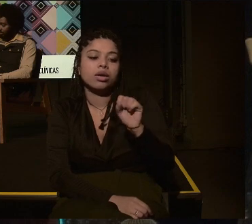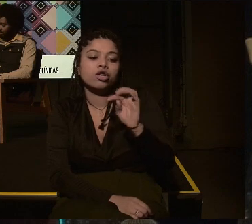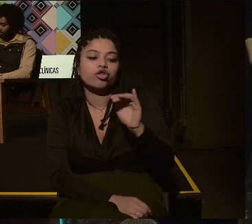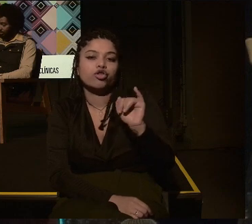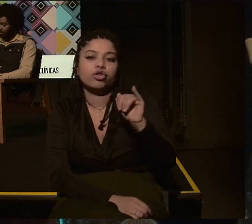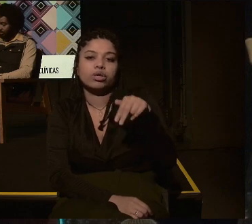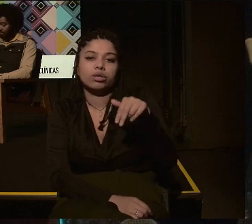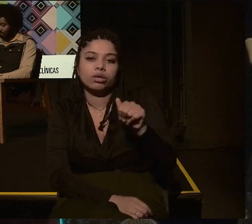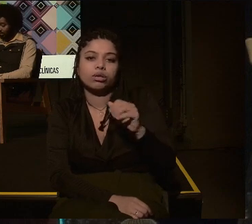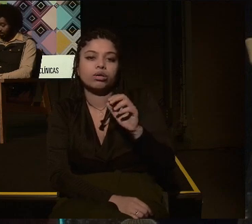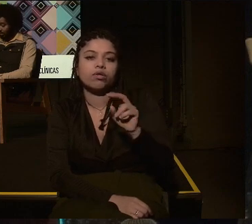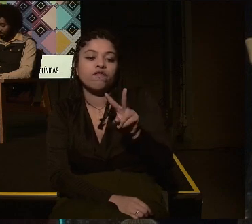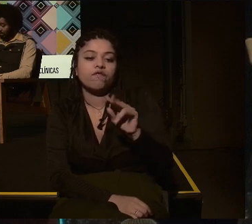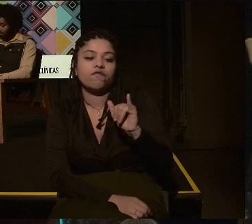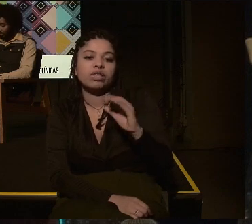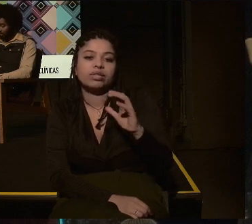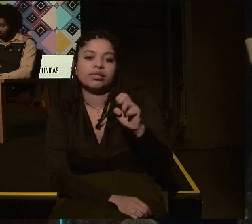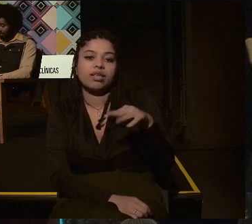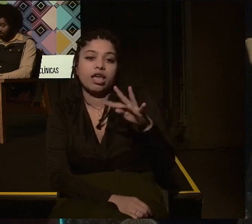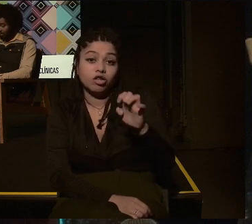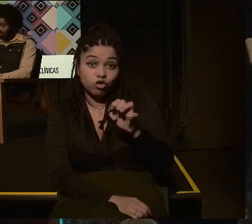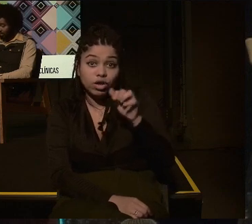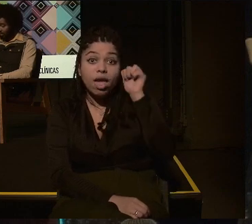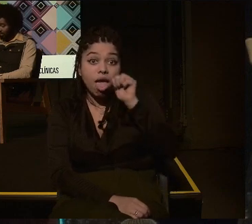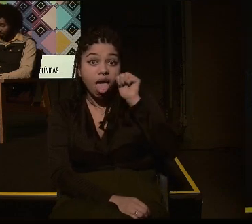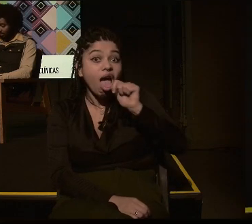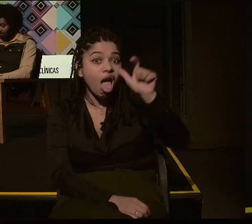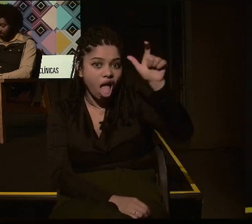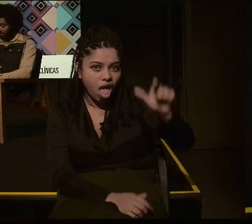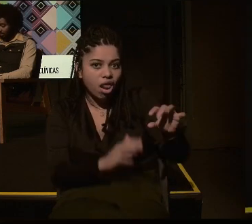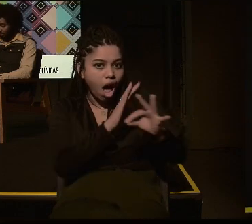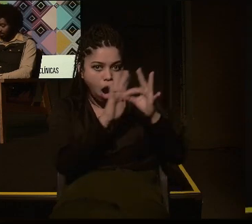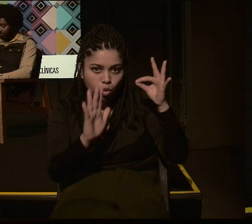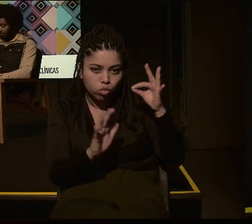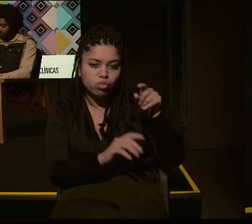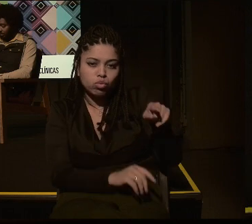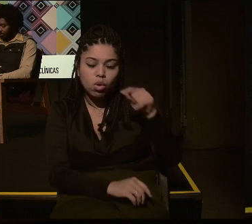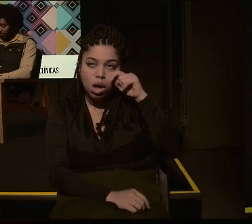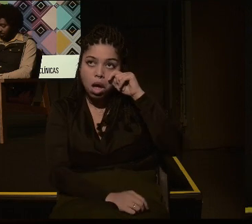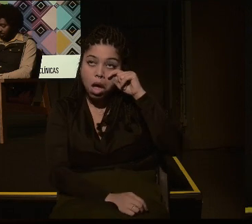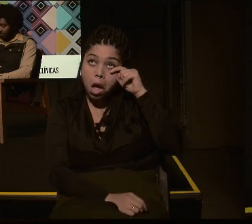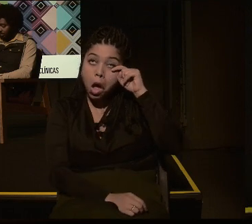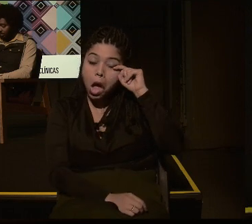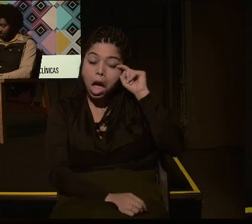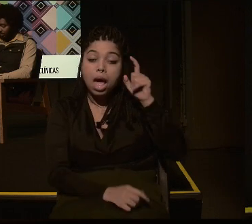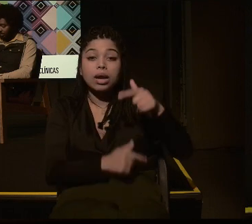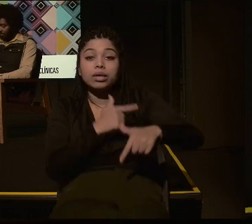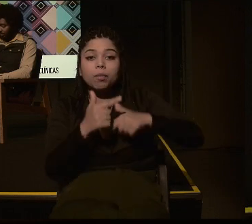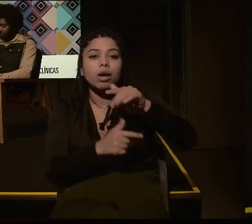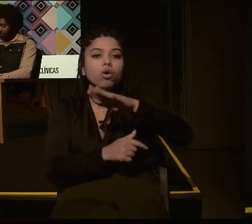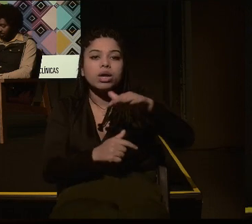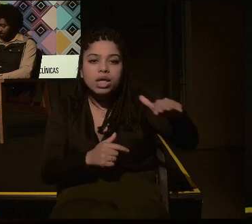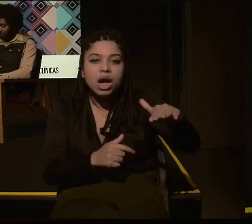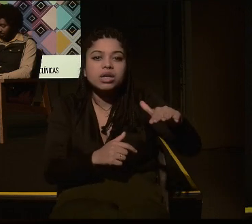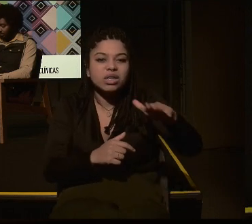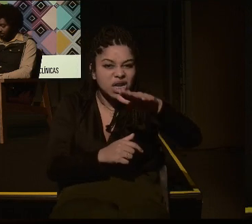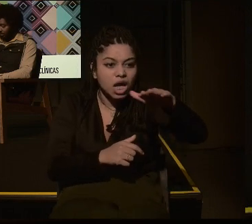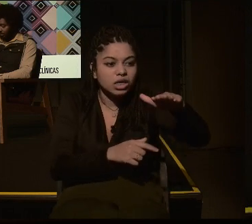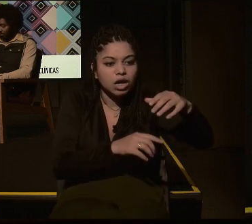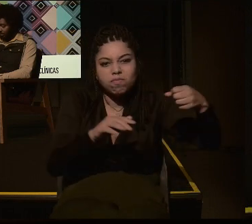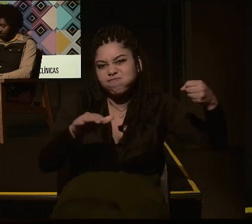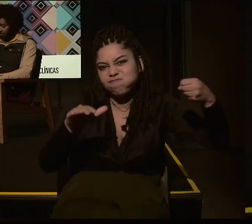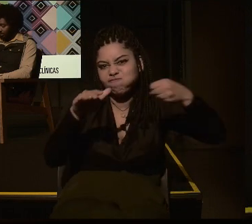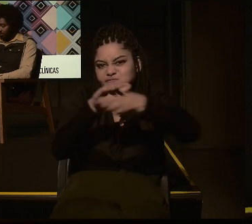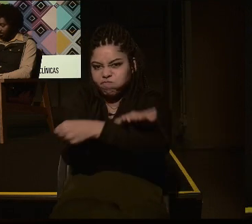de quando ela, trabalhando com crianças que foram manicomializadas